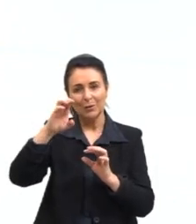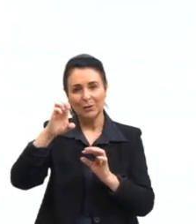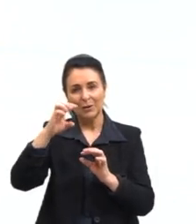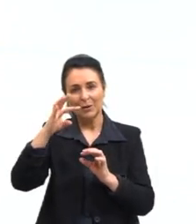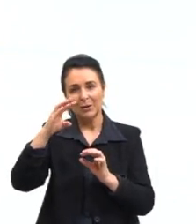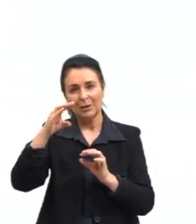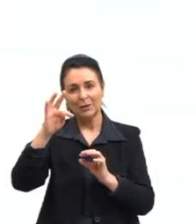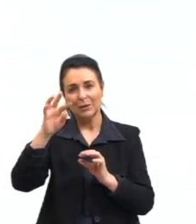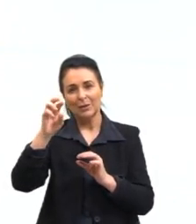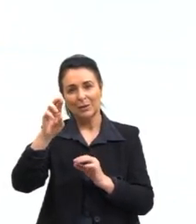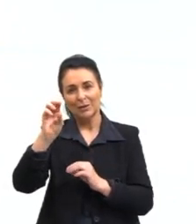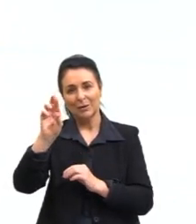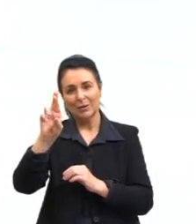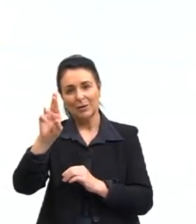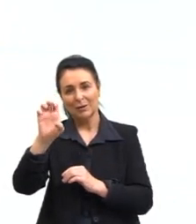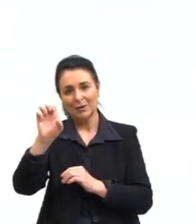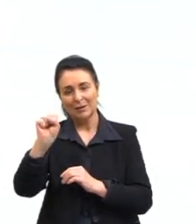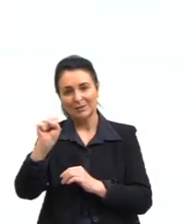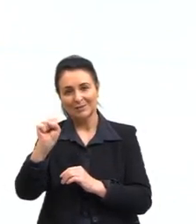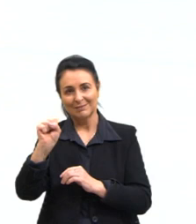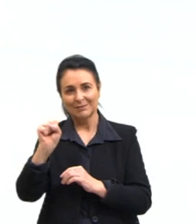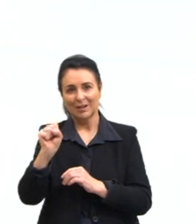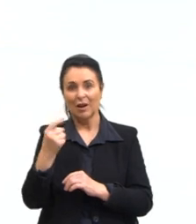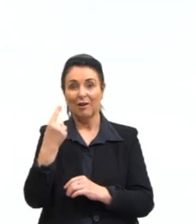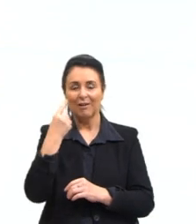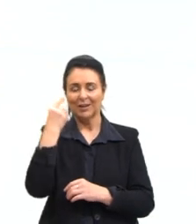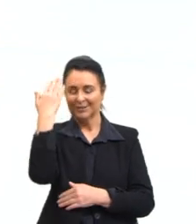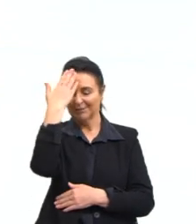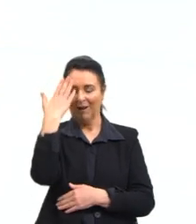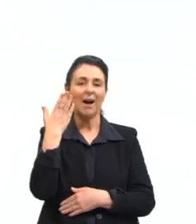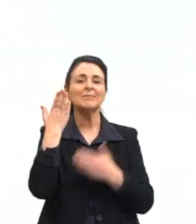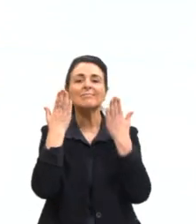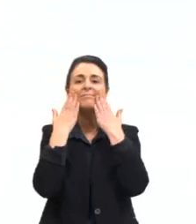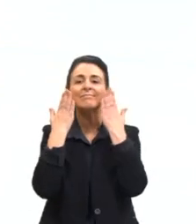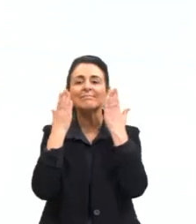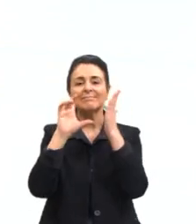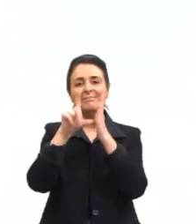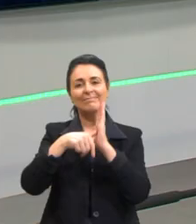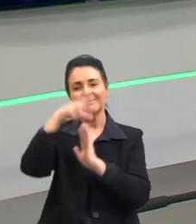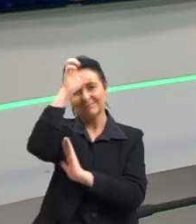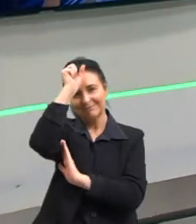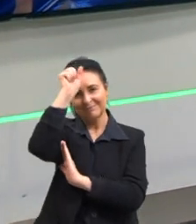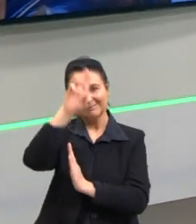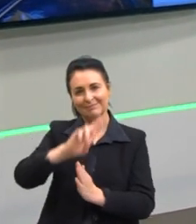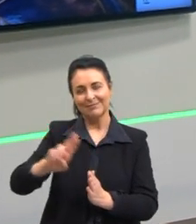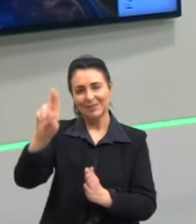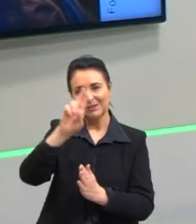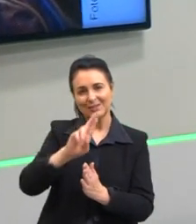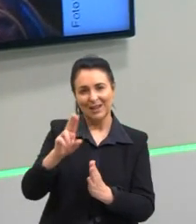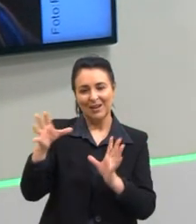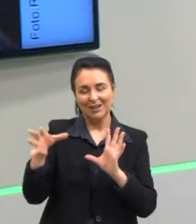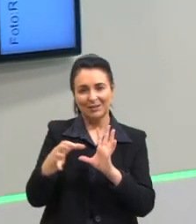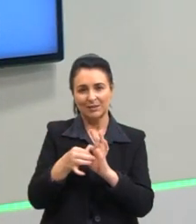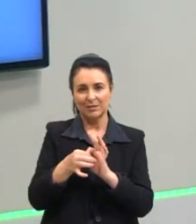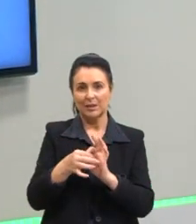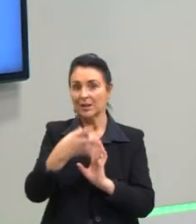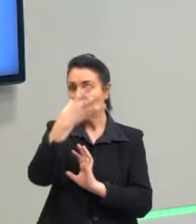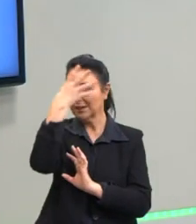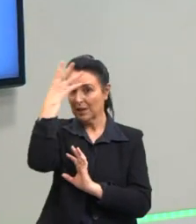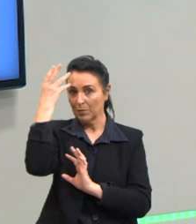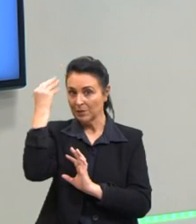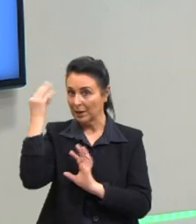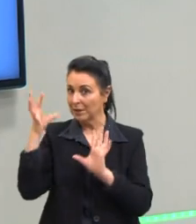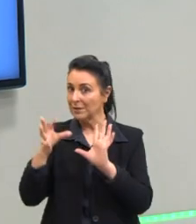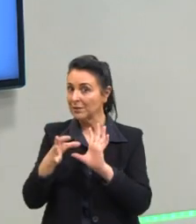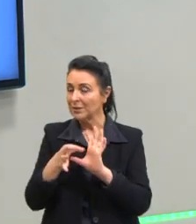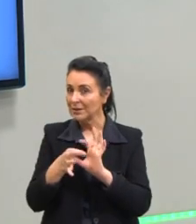assim e essa é a cara que a gente faz lá depois eu prender os conectores certo então não esquece